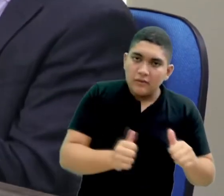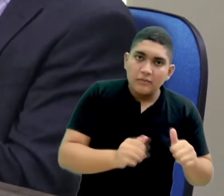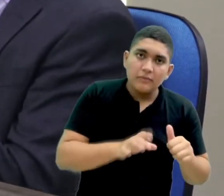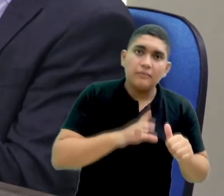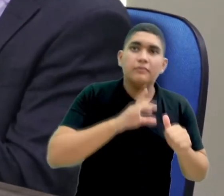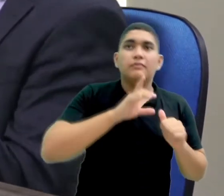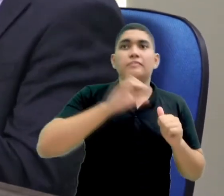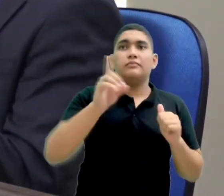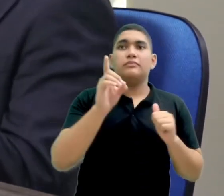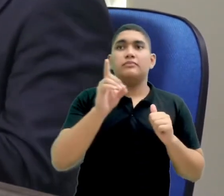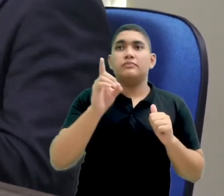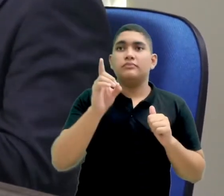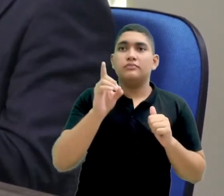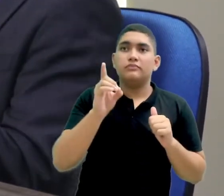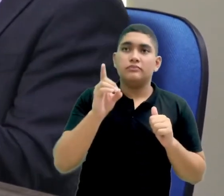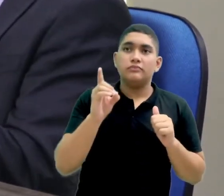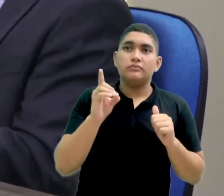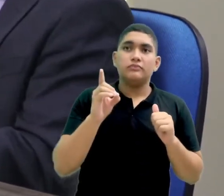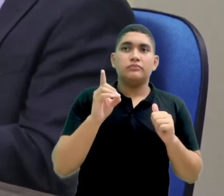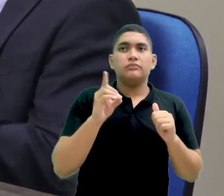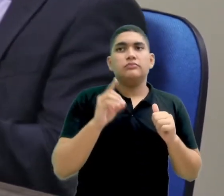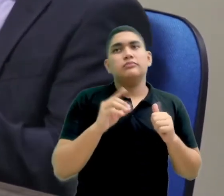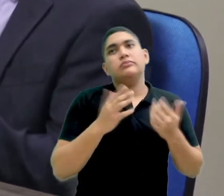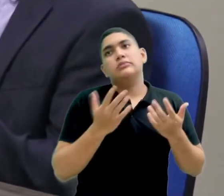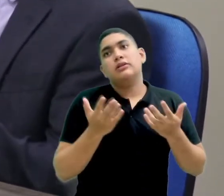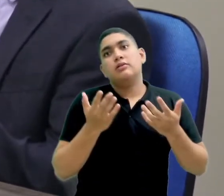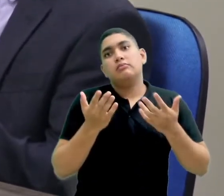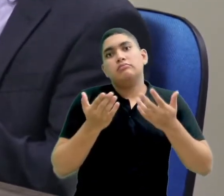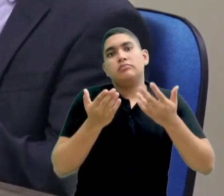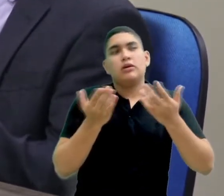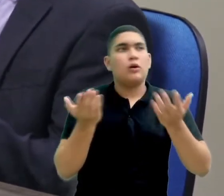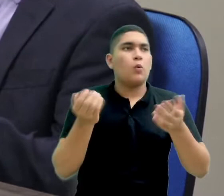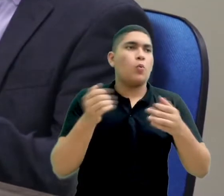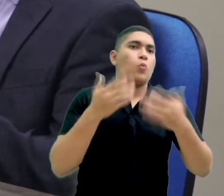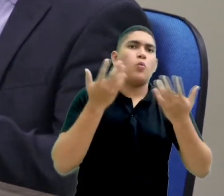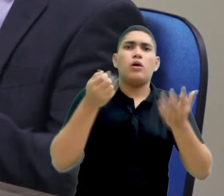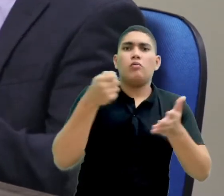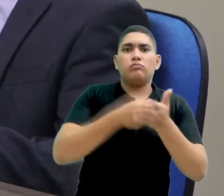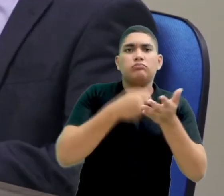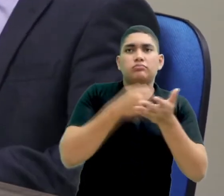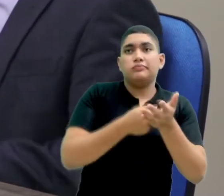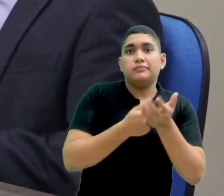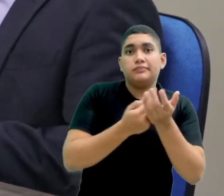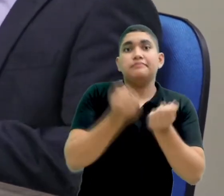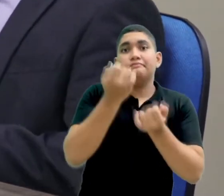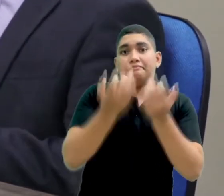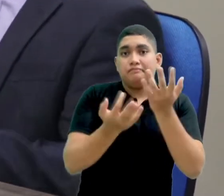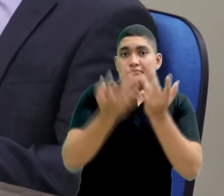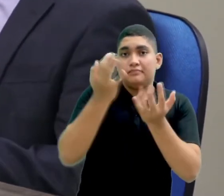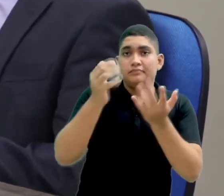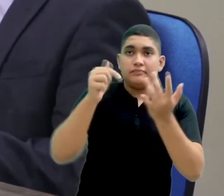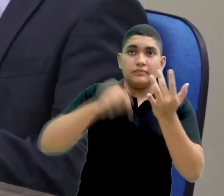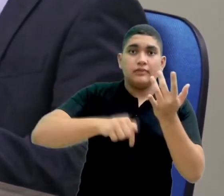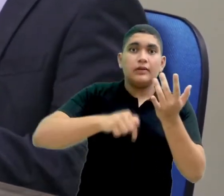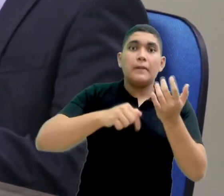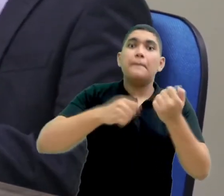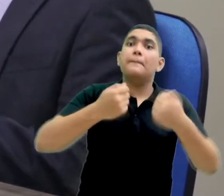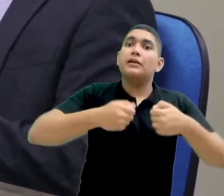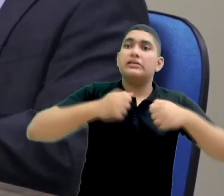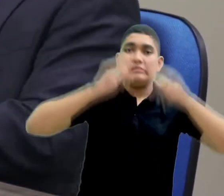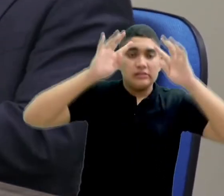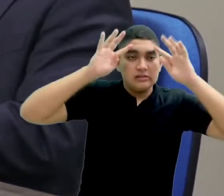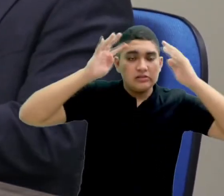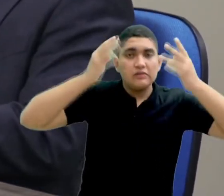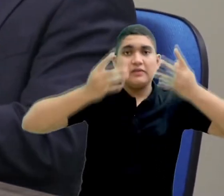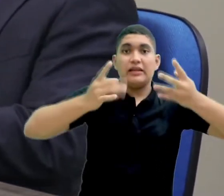perigo muito grande da condenação. Ora, qual condenação? Fogo do inferno. Ela precisa resolver, ela está correndo perigo. Só